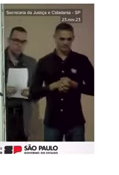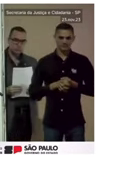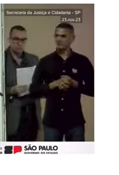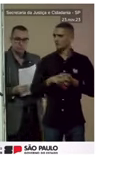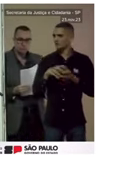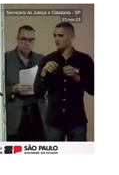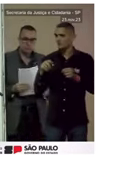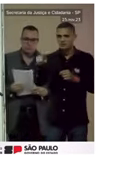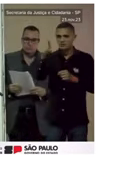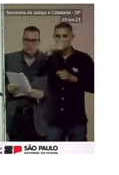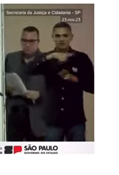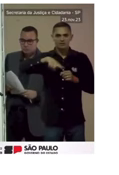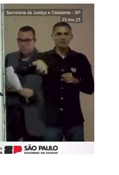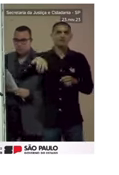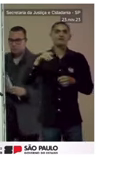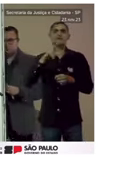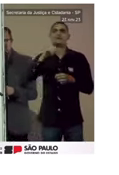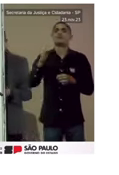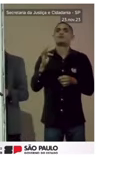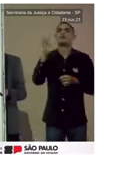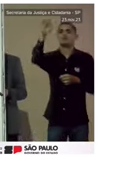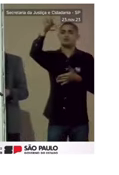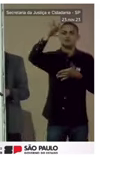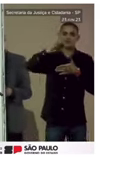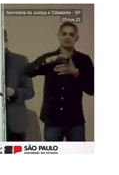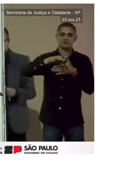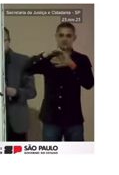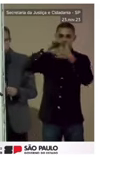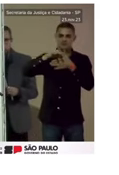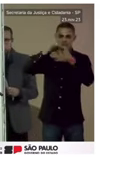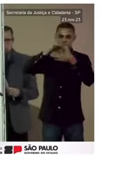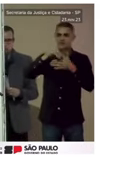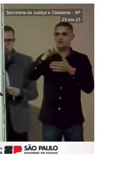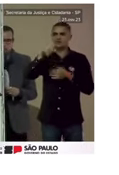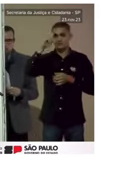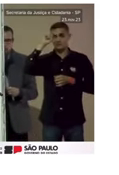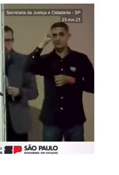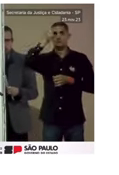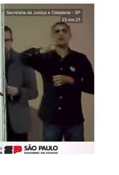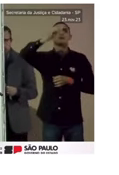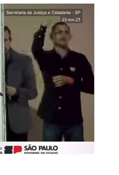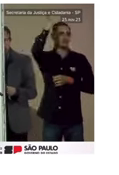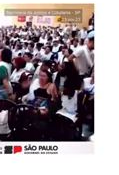vocês vão ser a liderança e vocês vão mandar no Brasil.